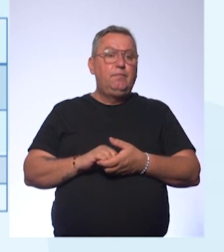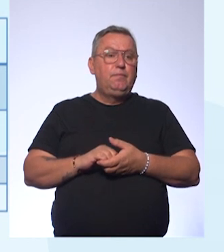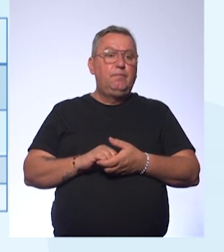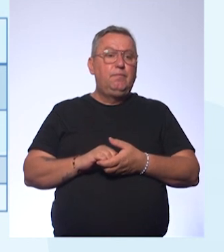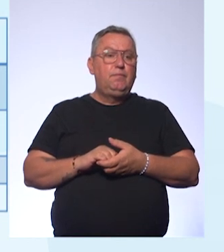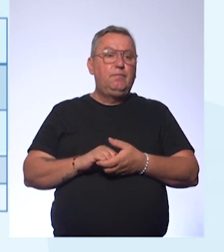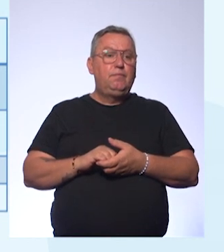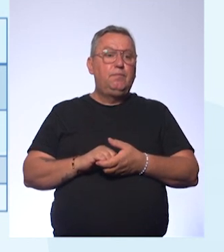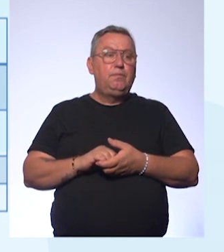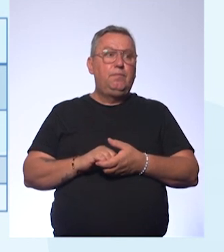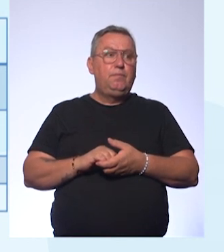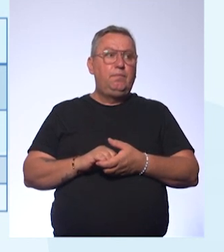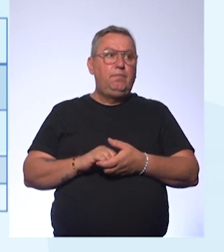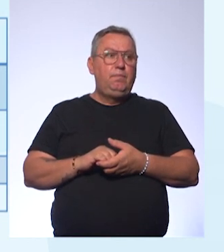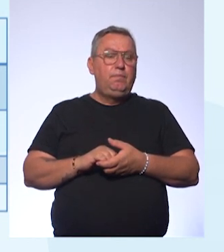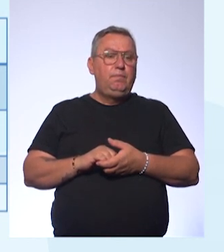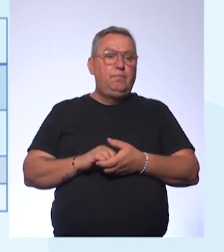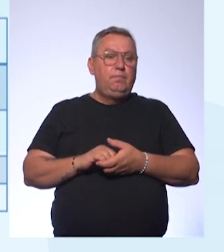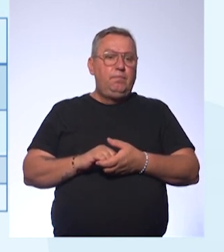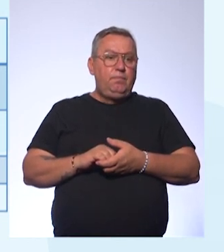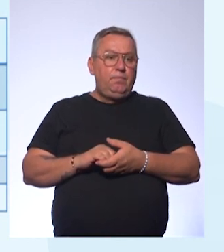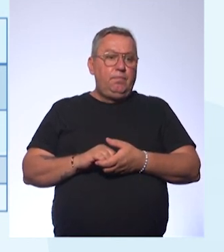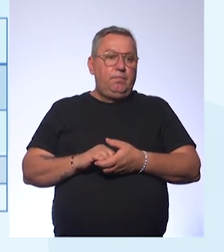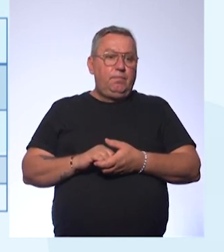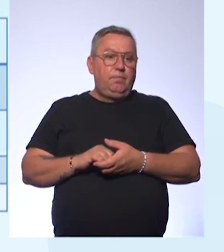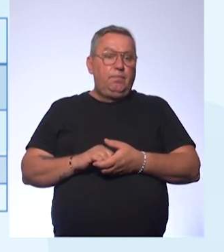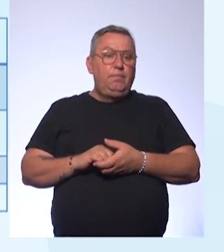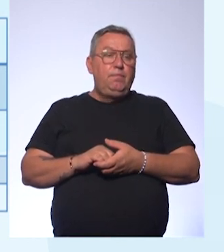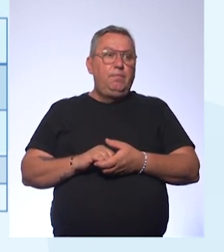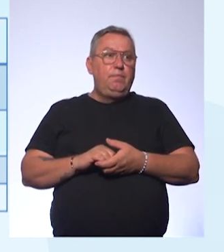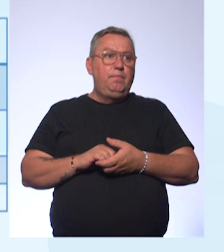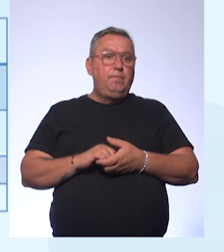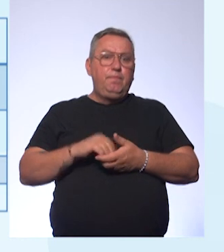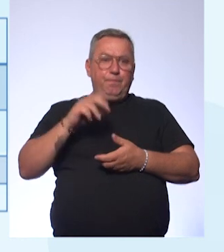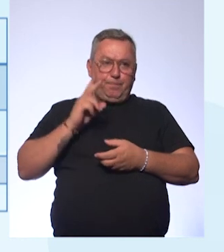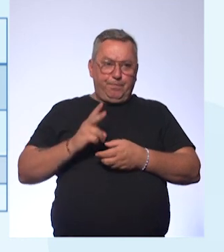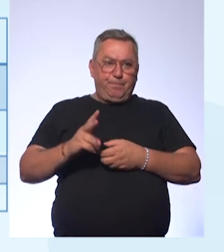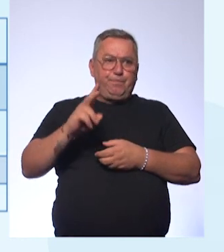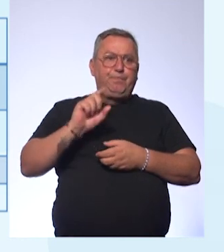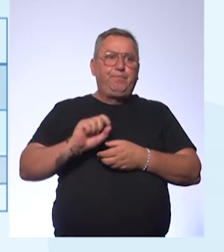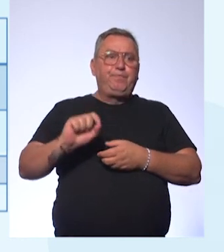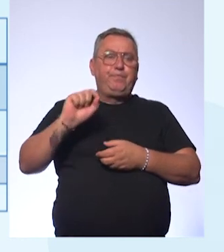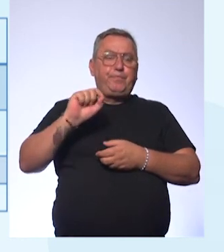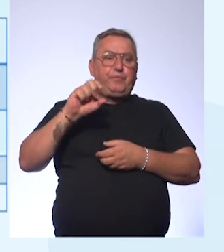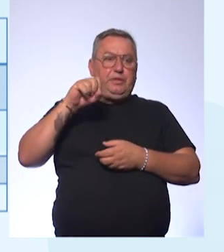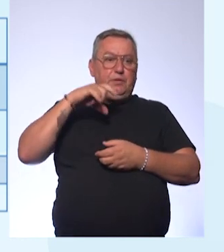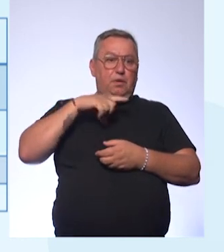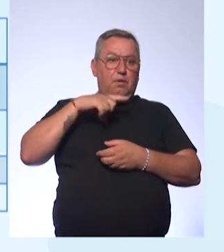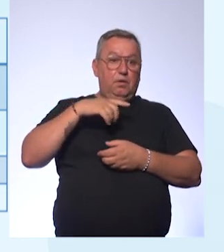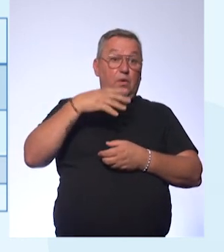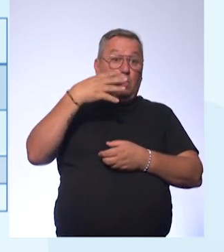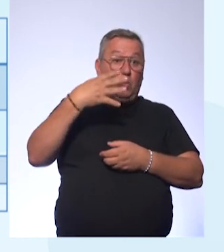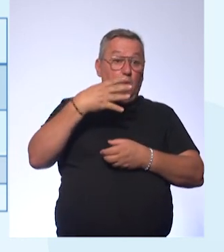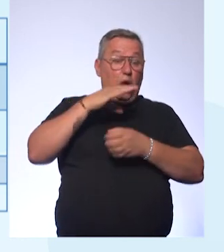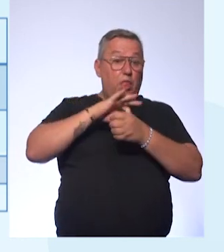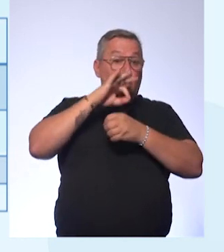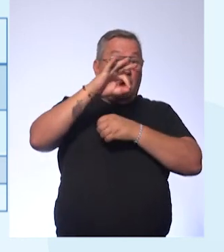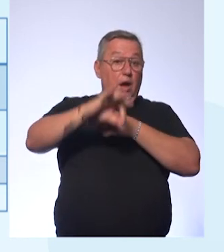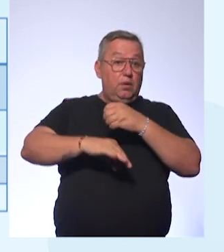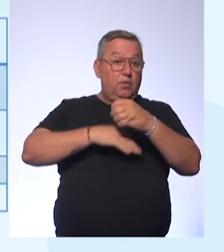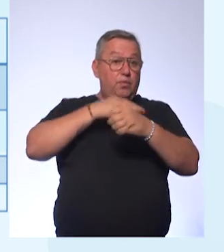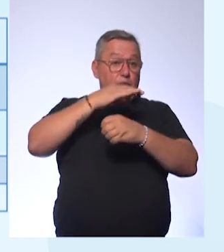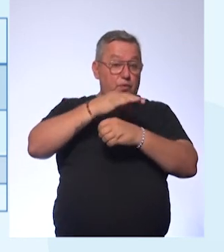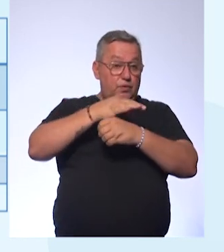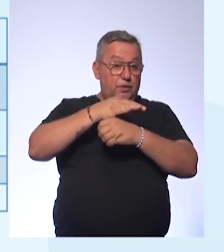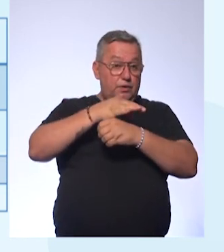Então, continuando aqui, Se eu tenho 4 átomos desse lado e